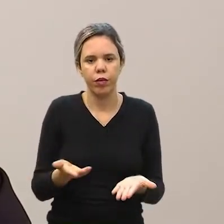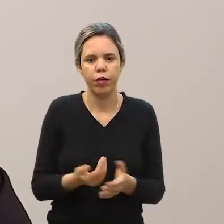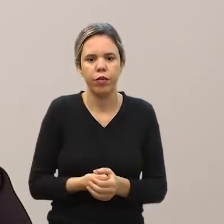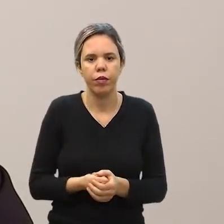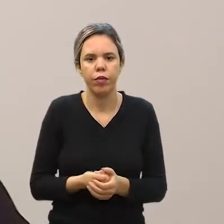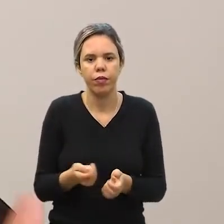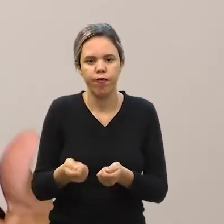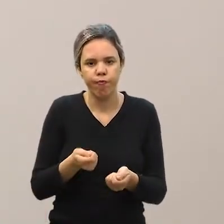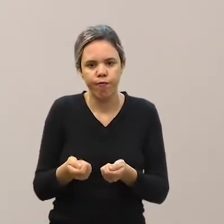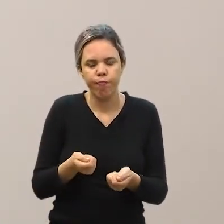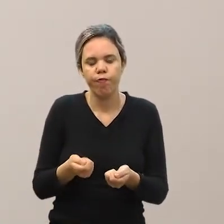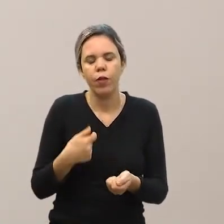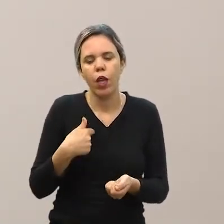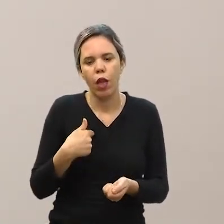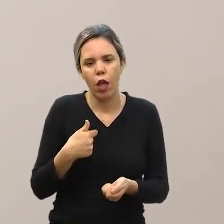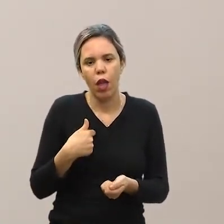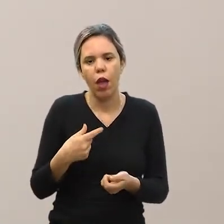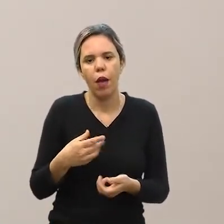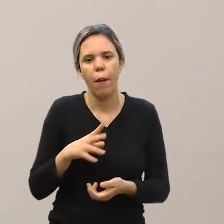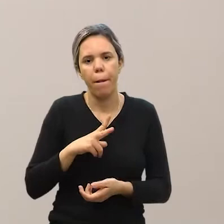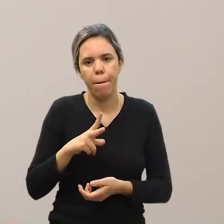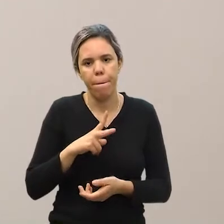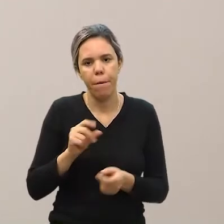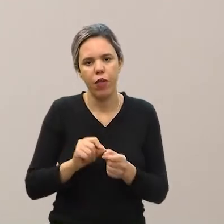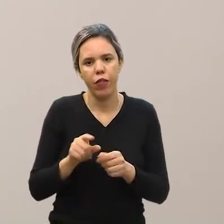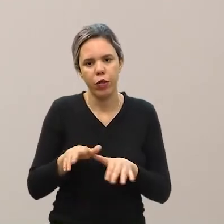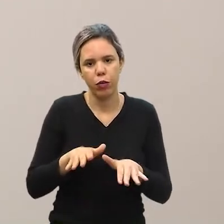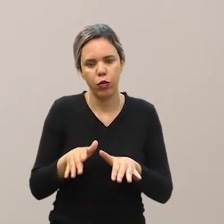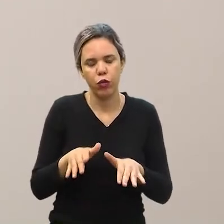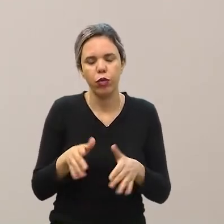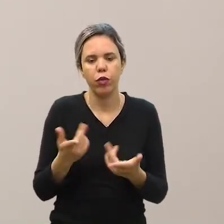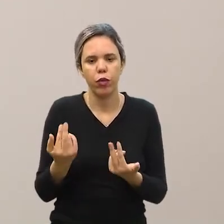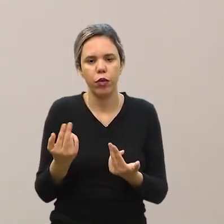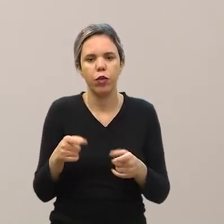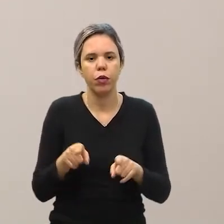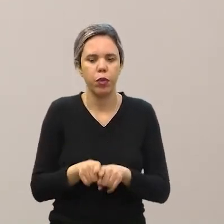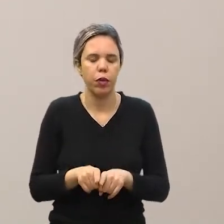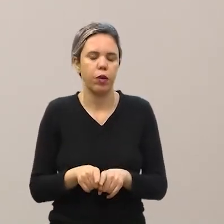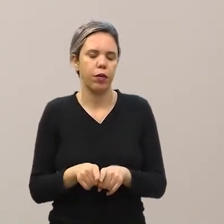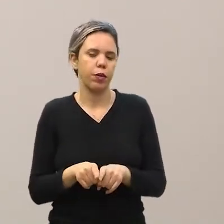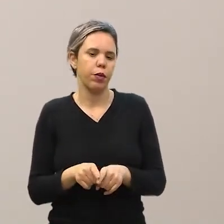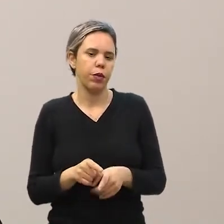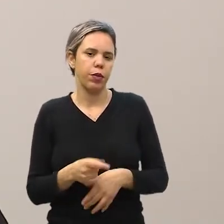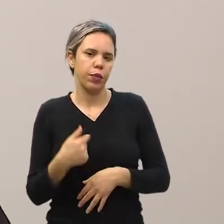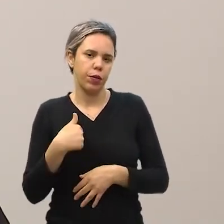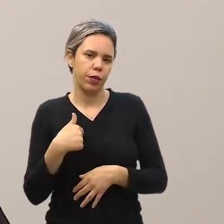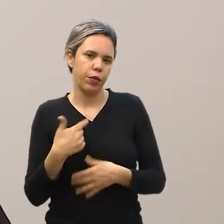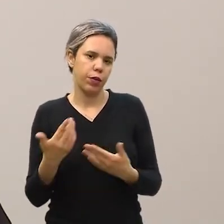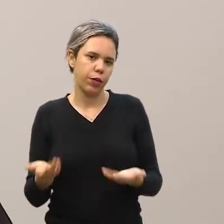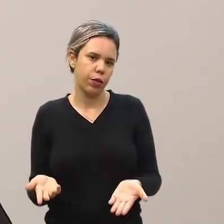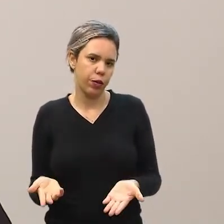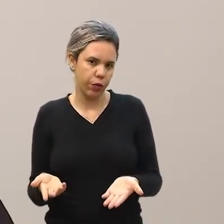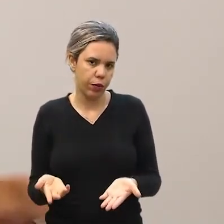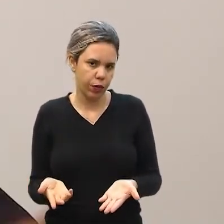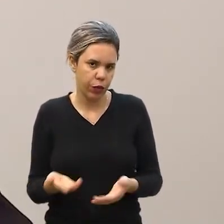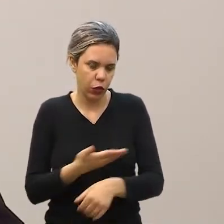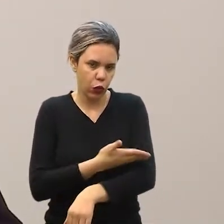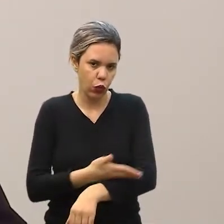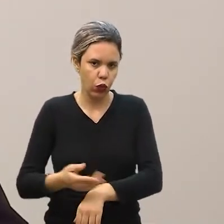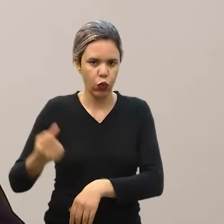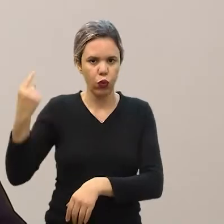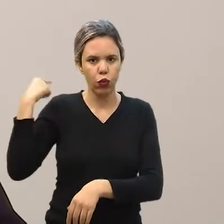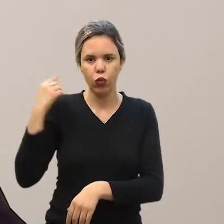cenário. E eu, particularmente, eu fiz muito desse movimento, né? Então, eu